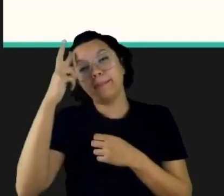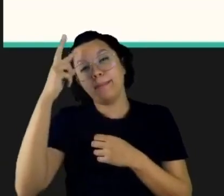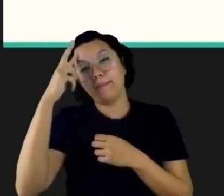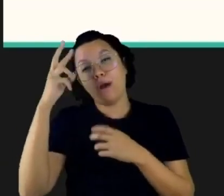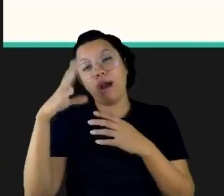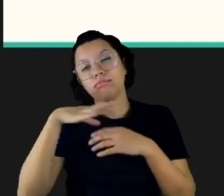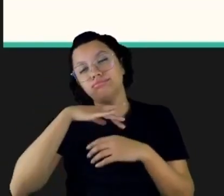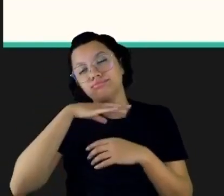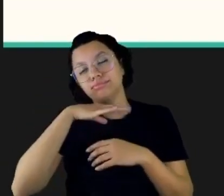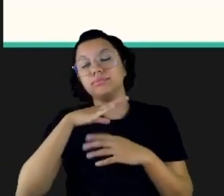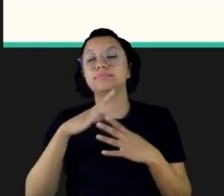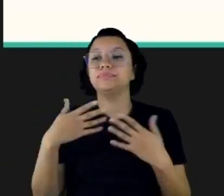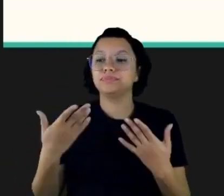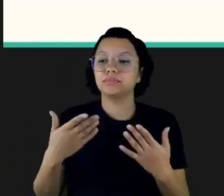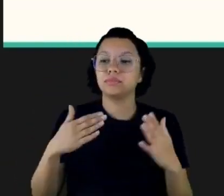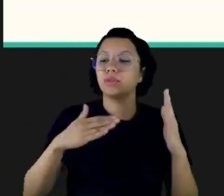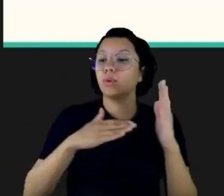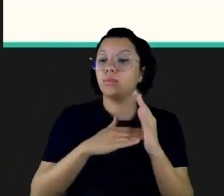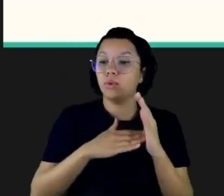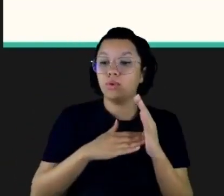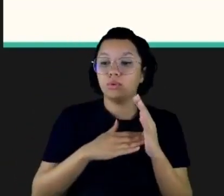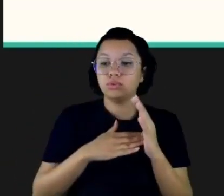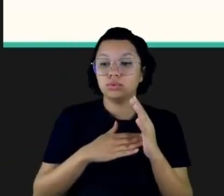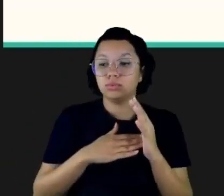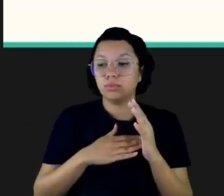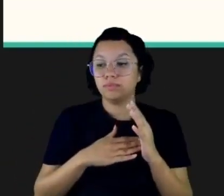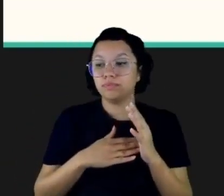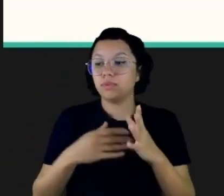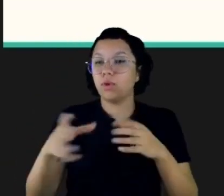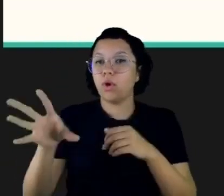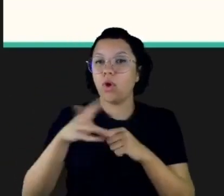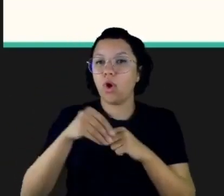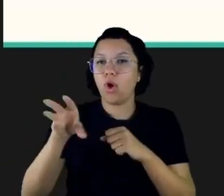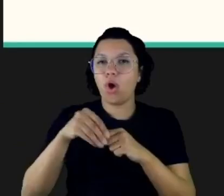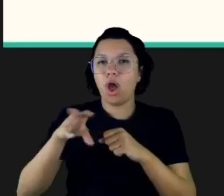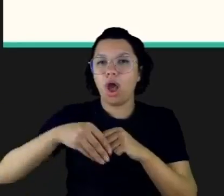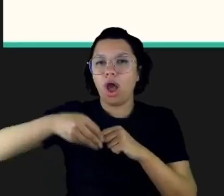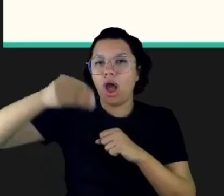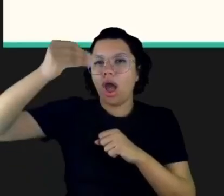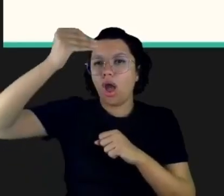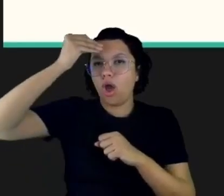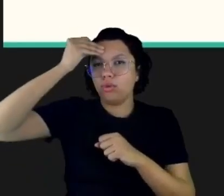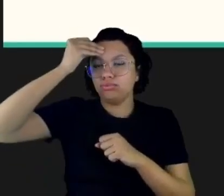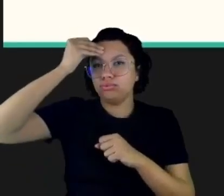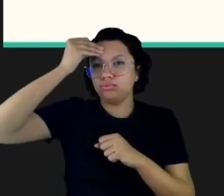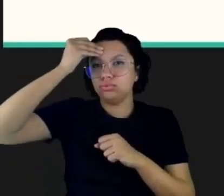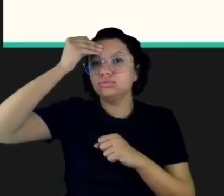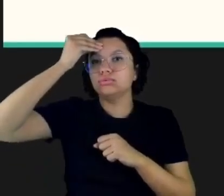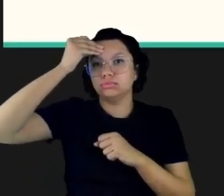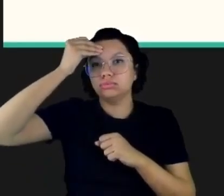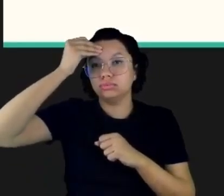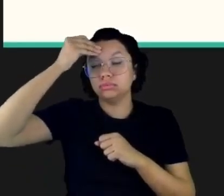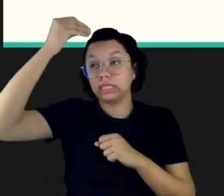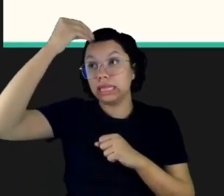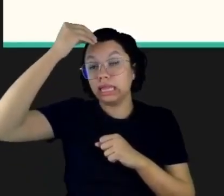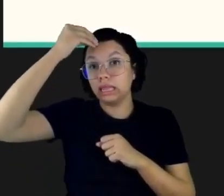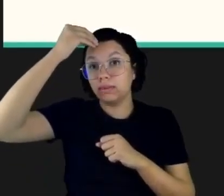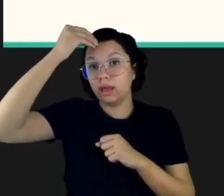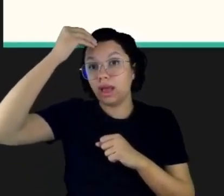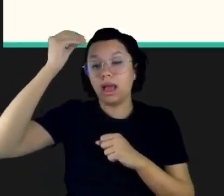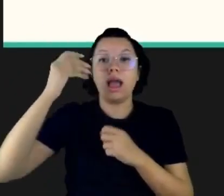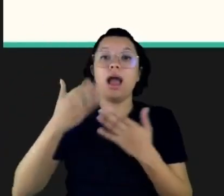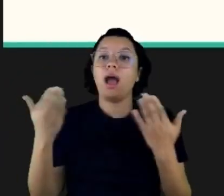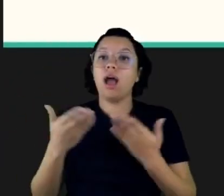eu vou, então, depois que eu adquiri o conhecimento, ele está consolidado na minha cabeça, eu consigo recordar